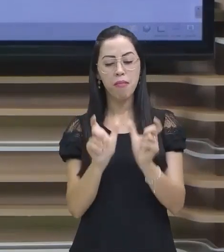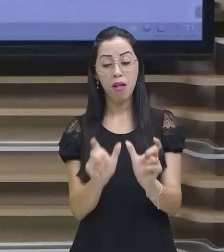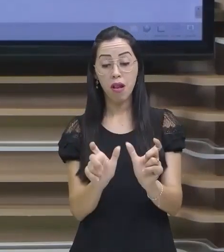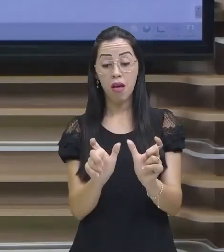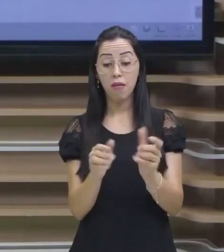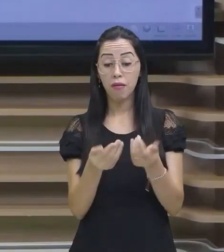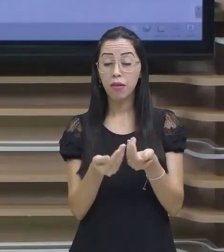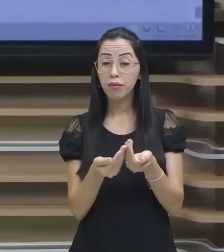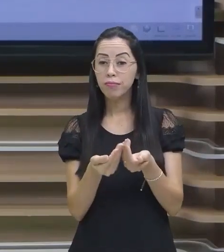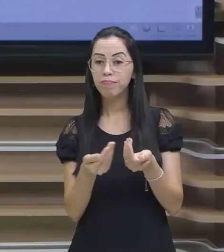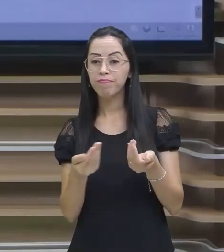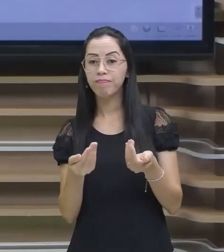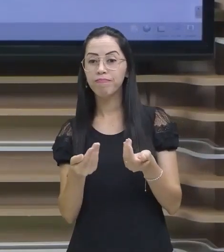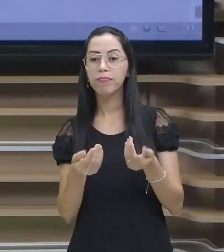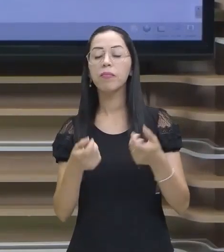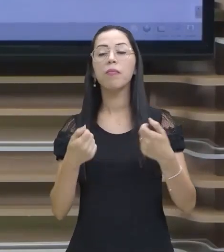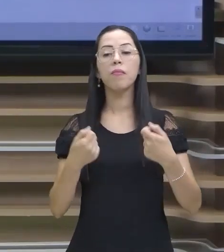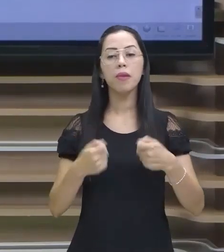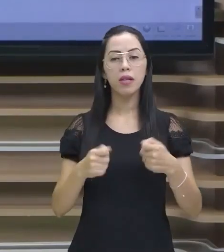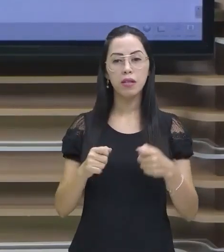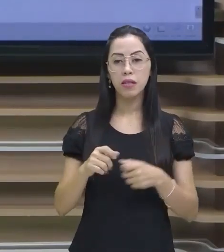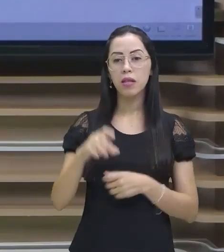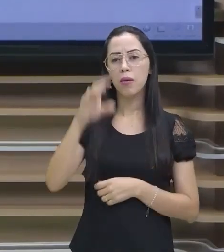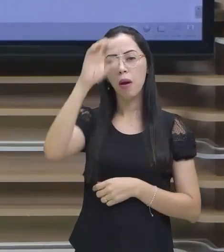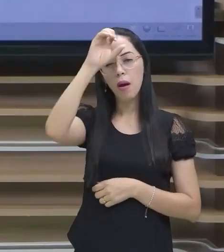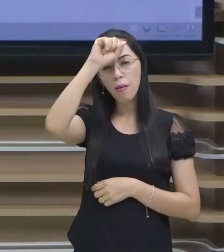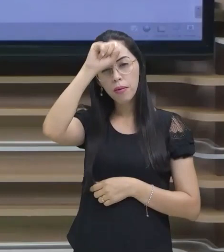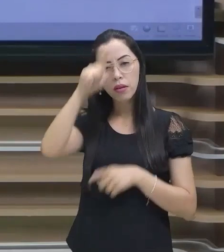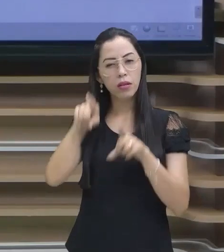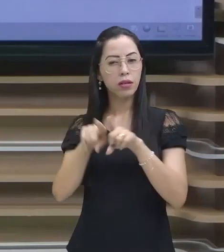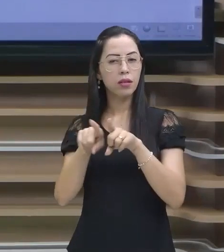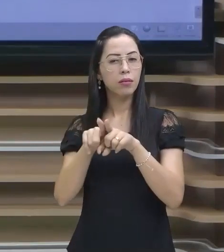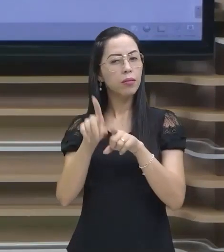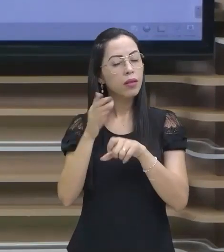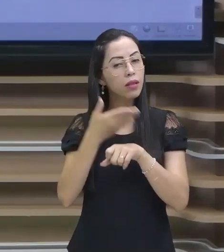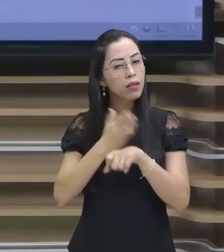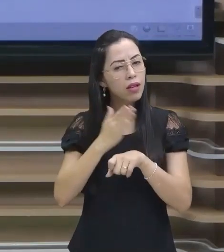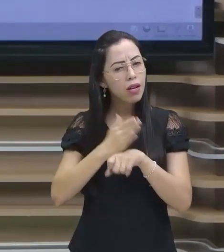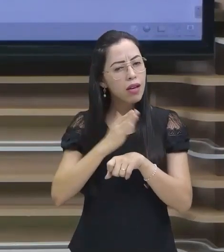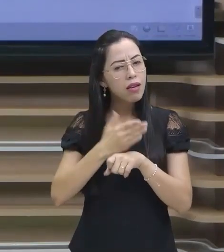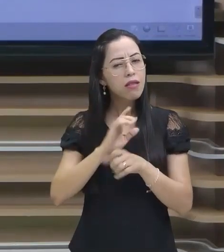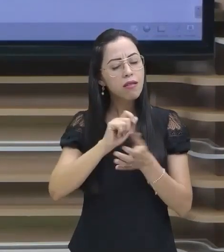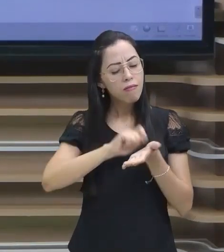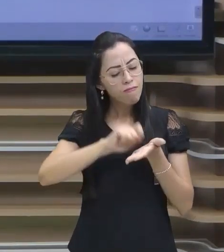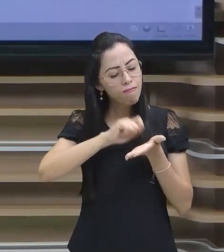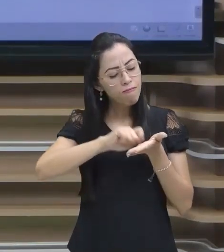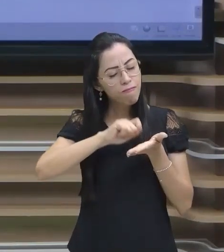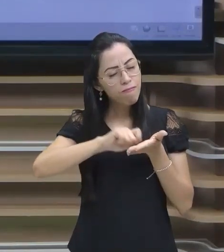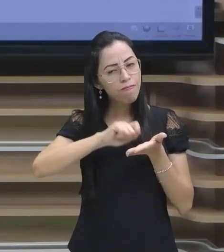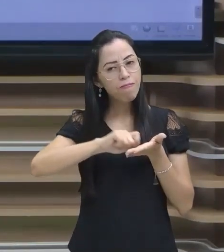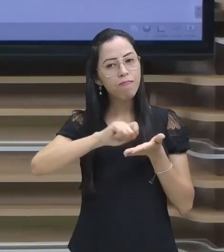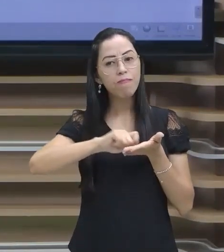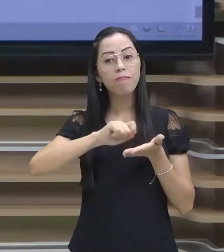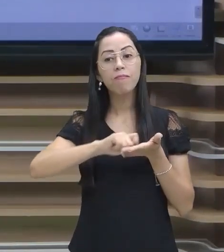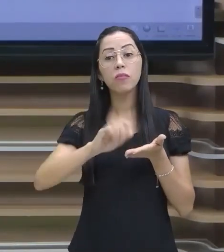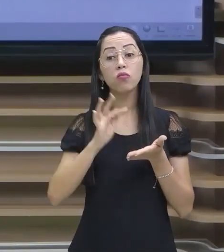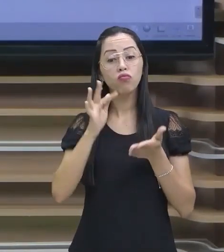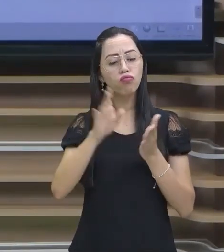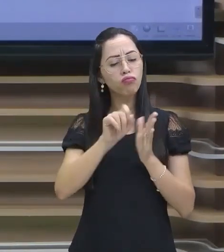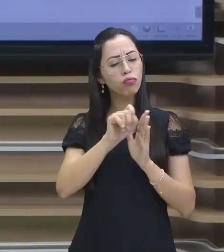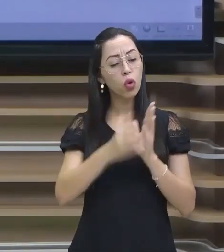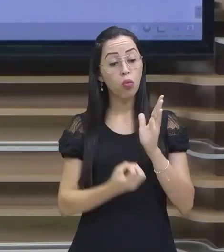nós precisamos aprender e treinar para ficar, aprender a escrever textos bem legais, frases